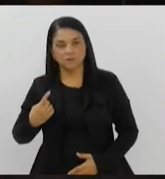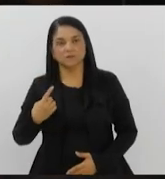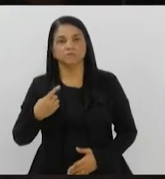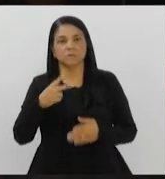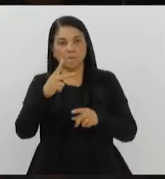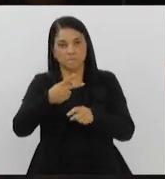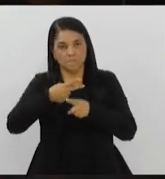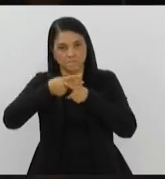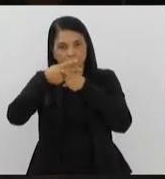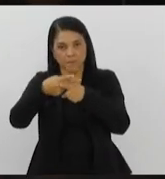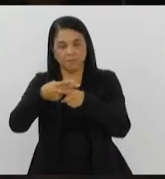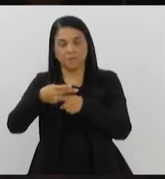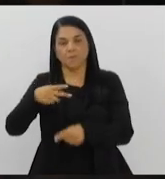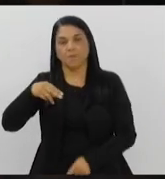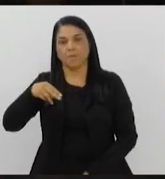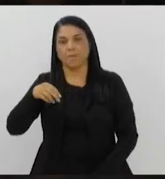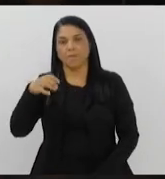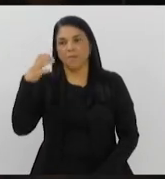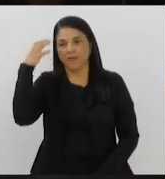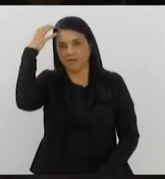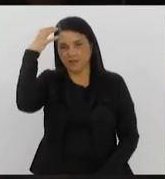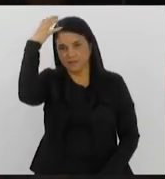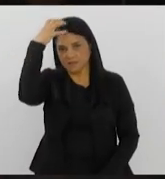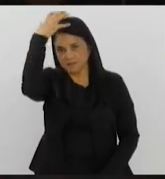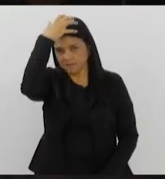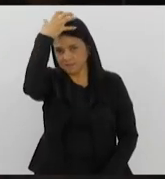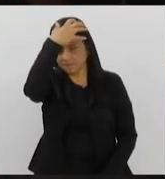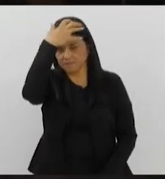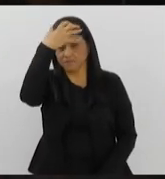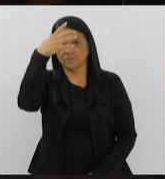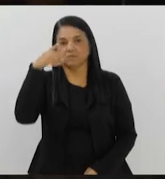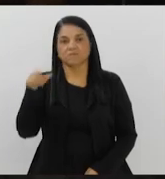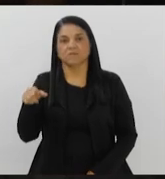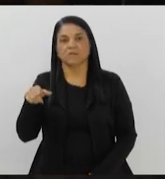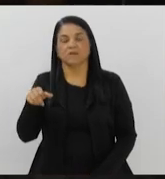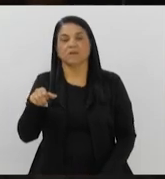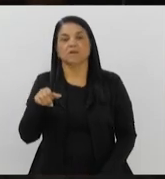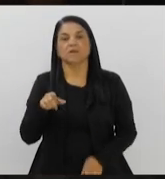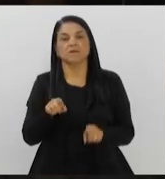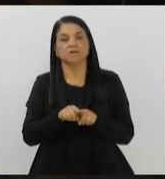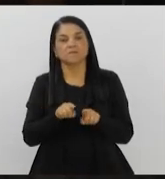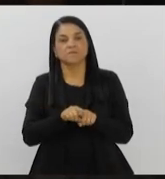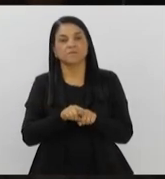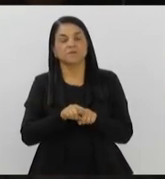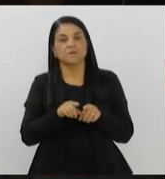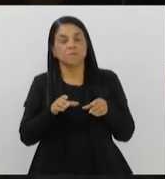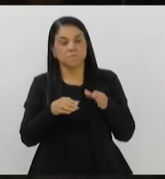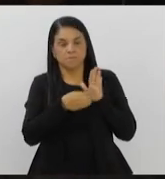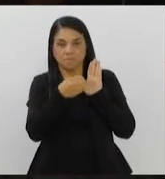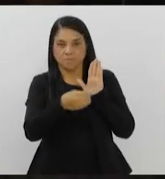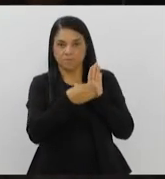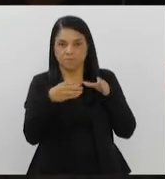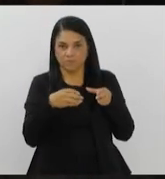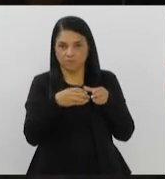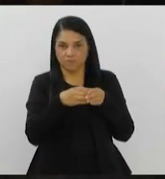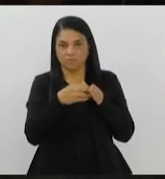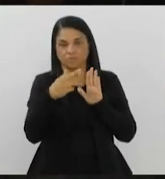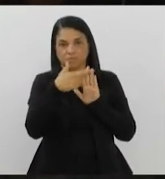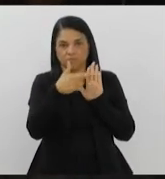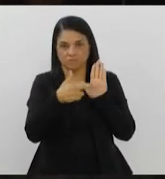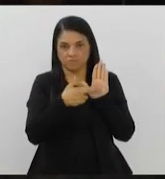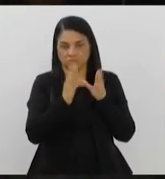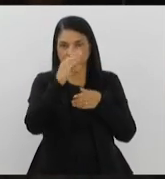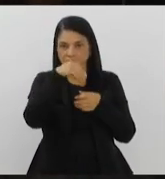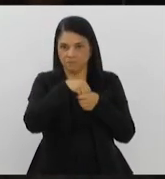prêmio Marielle Franco ao REP BK, pareceres das comissões de normas internas e proposições